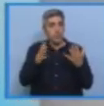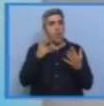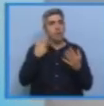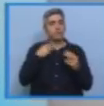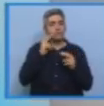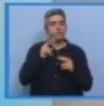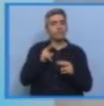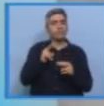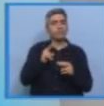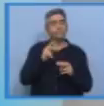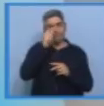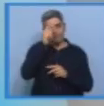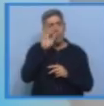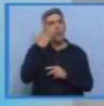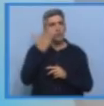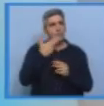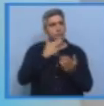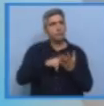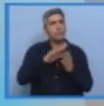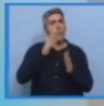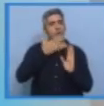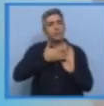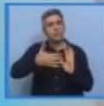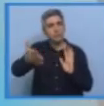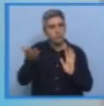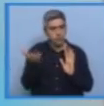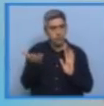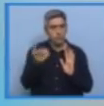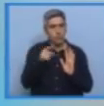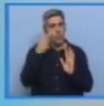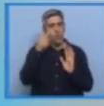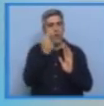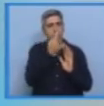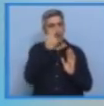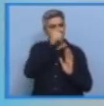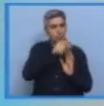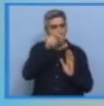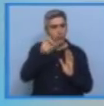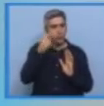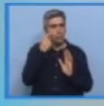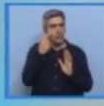reconhecer? Quando é que vamos reconhecer, de facto, a dimensão única que cada pessoa humana tem?